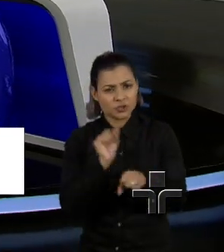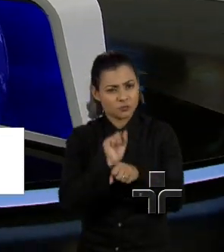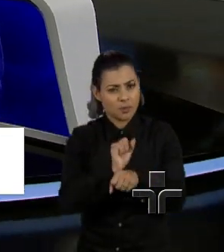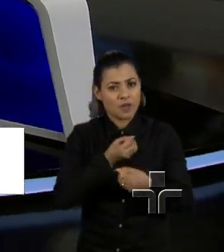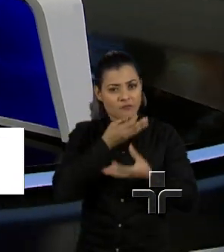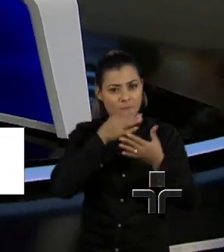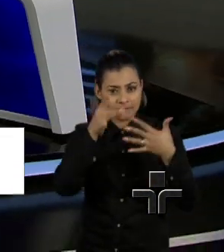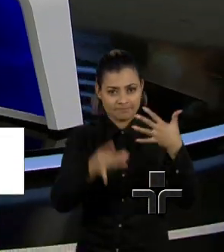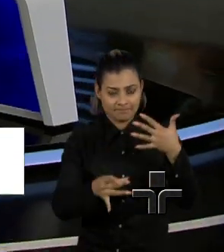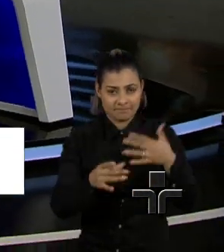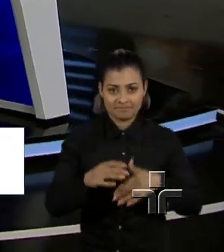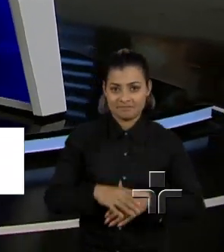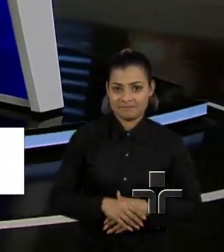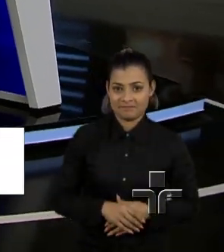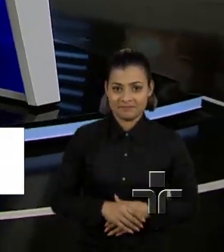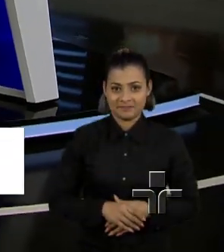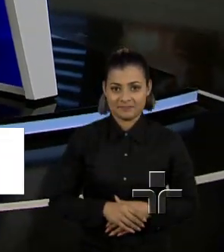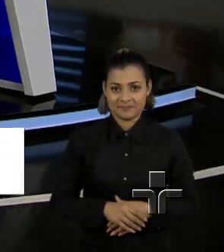volta rapidinho.